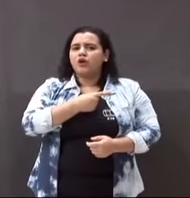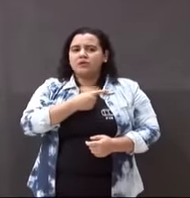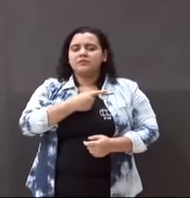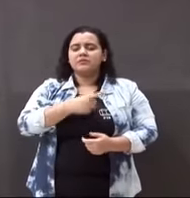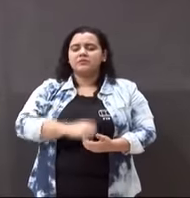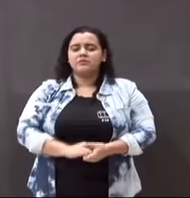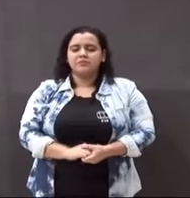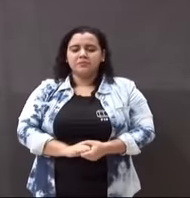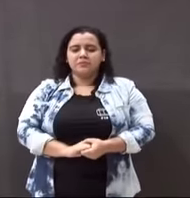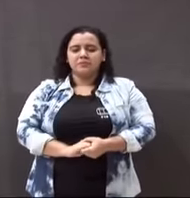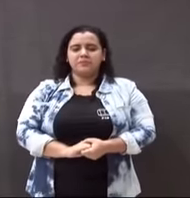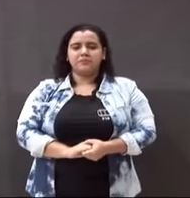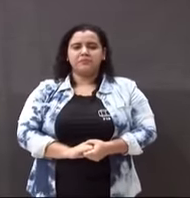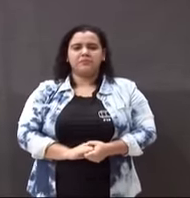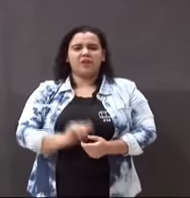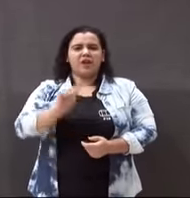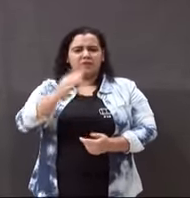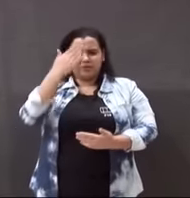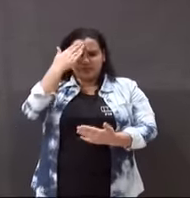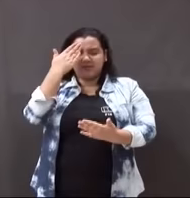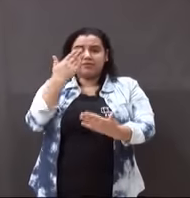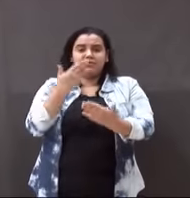Abra.